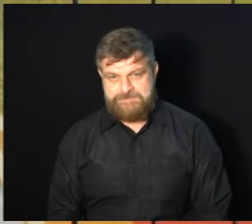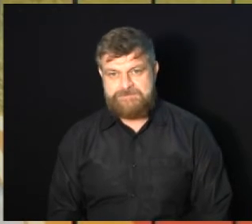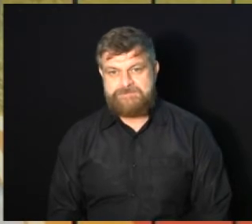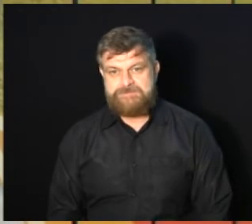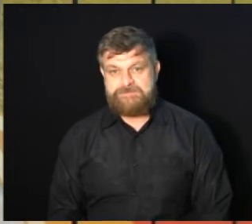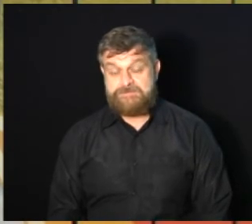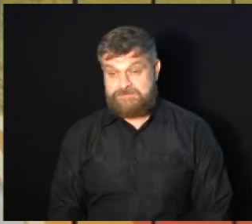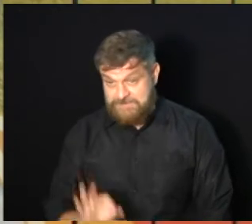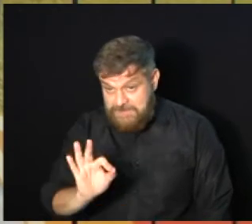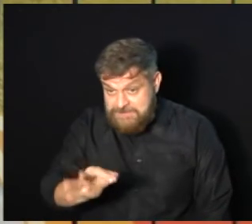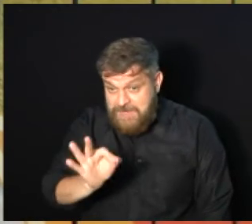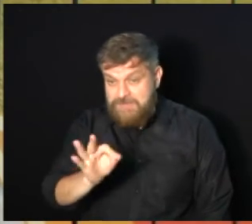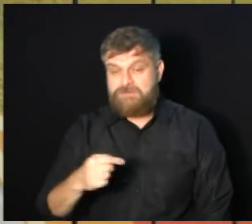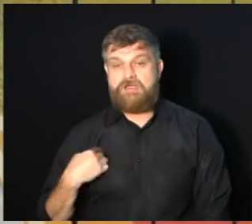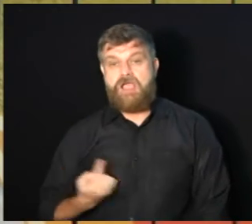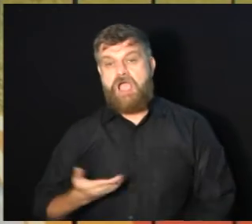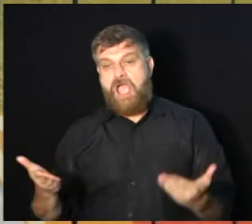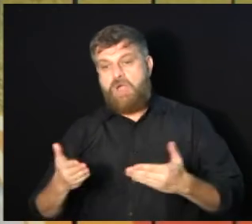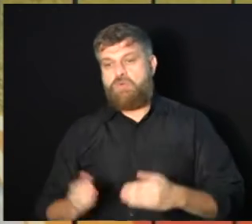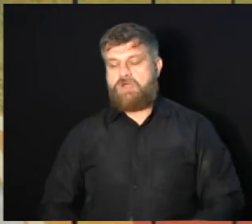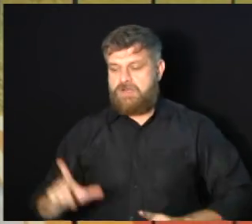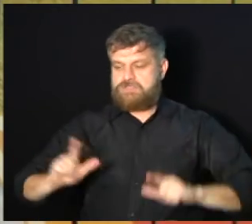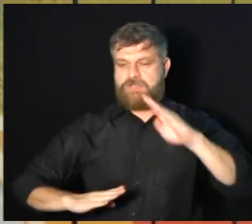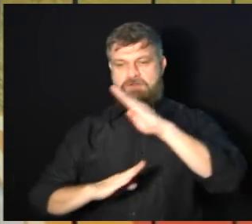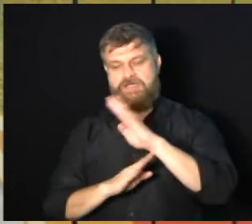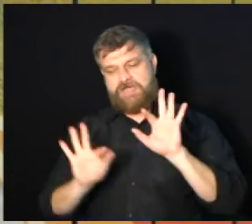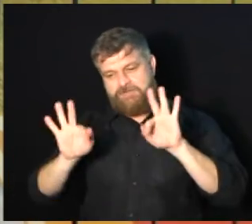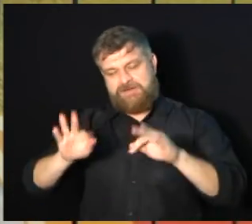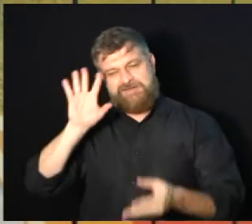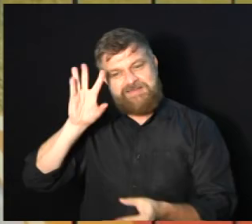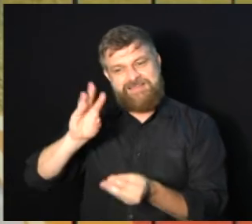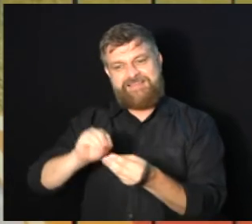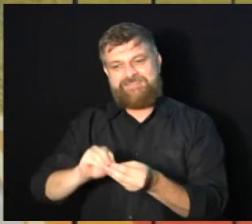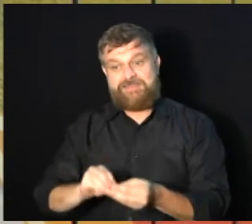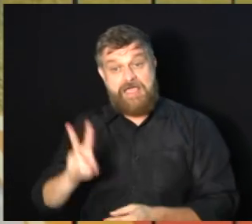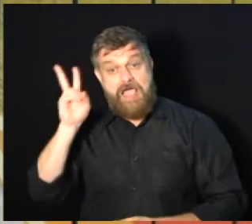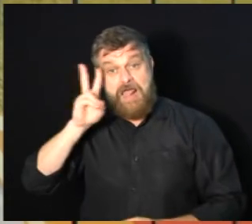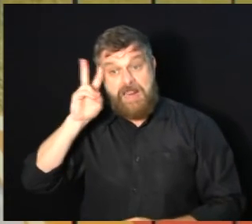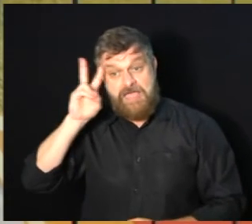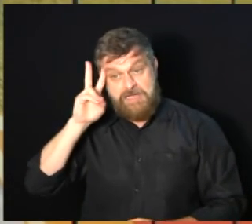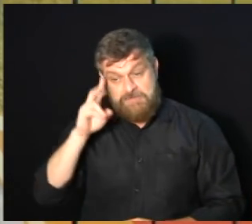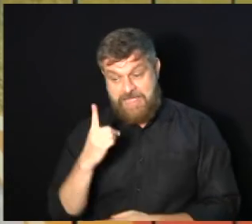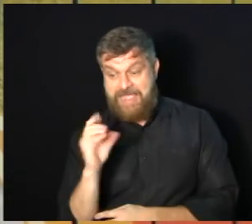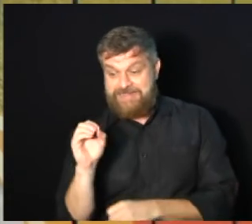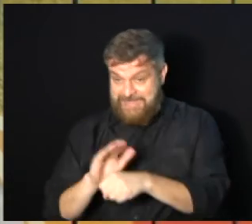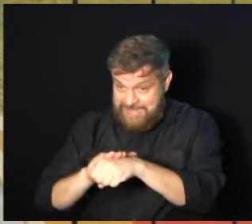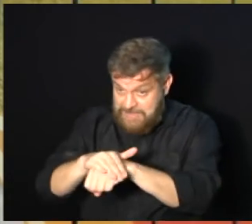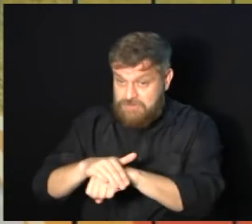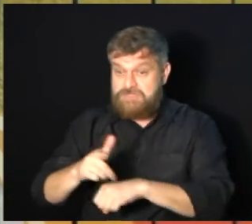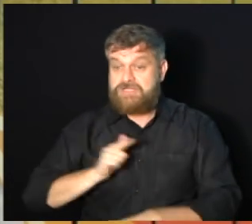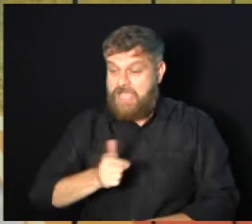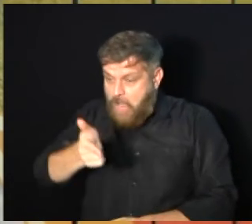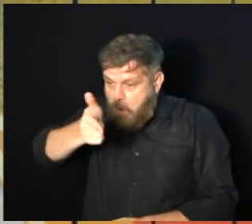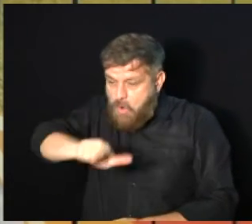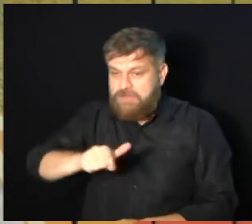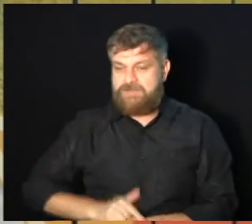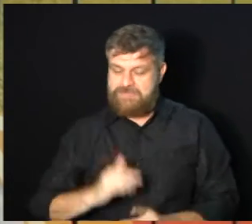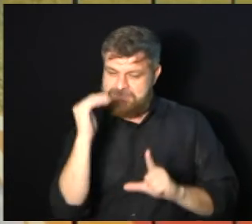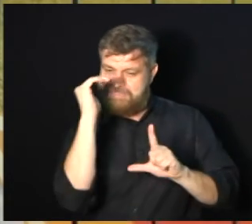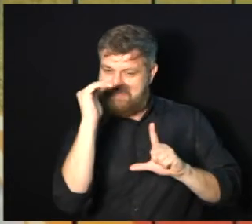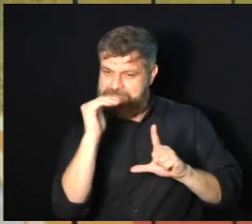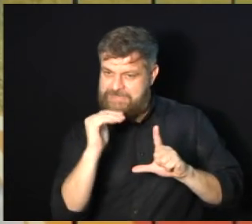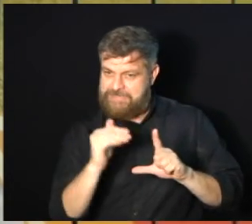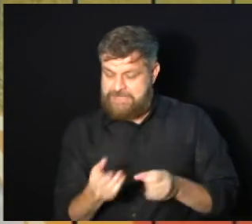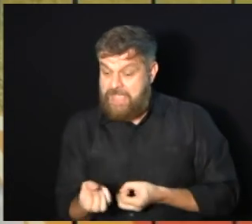fjpo.santagenebra.sp.gov.br, tá certo? Agora sim, o Jornal Câmara Notícia fica por aqui. Lembrando que às 10 horas da noite você acompanha as